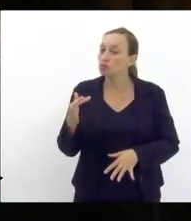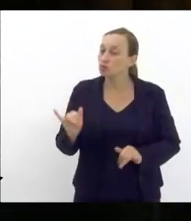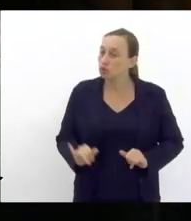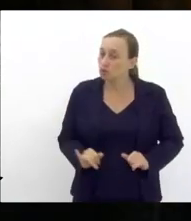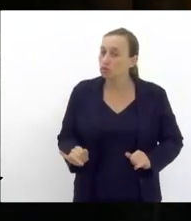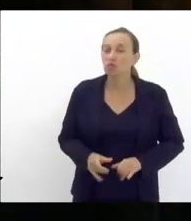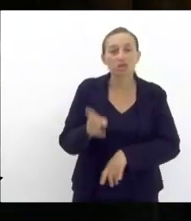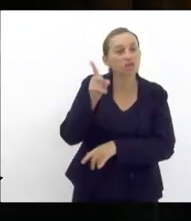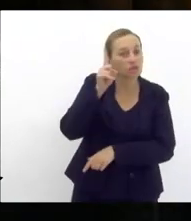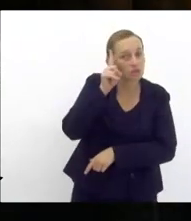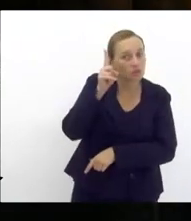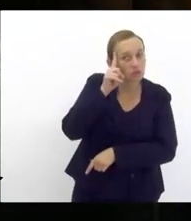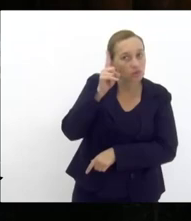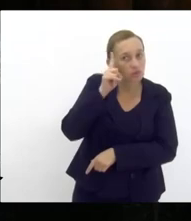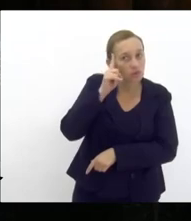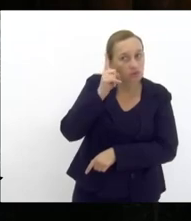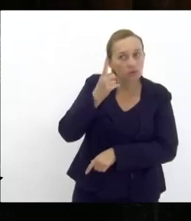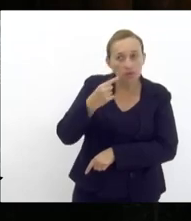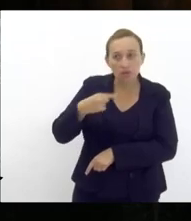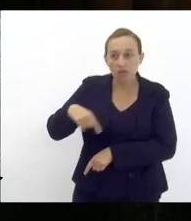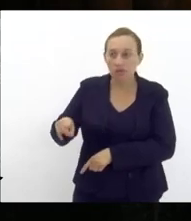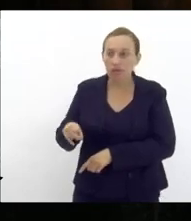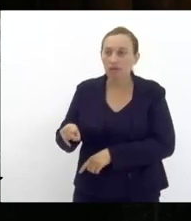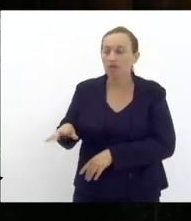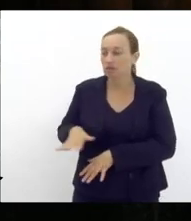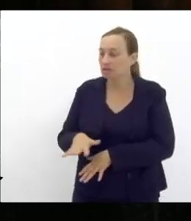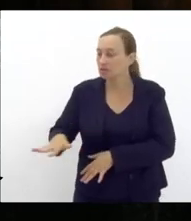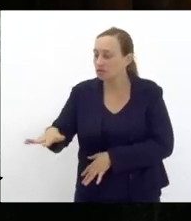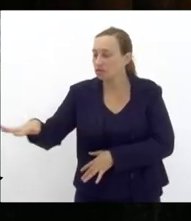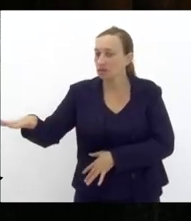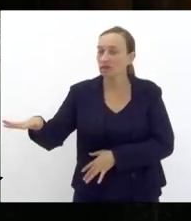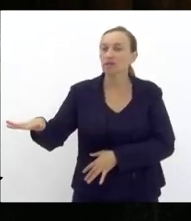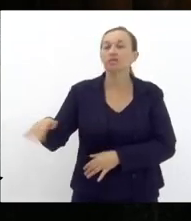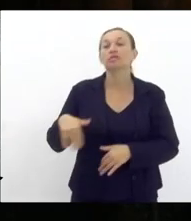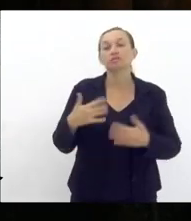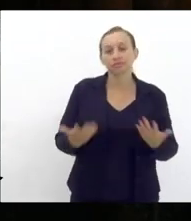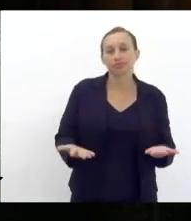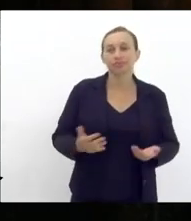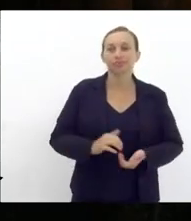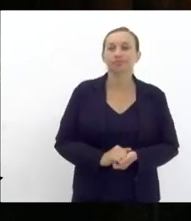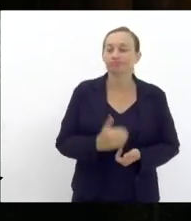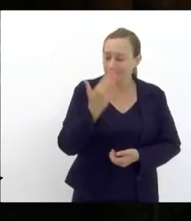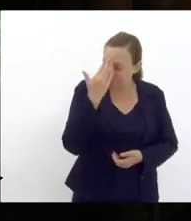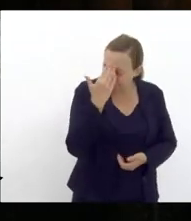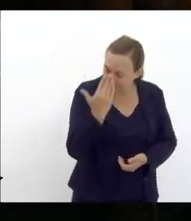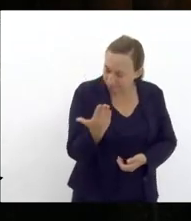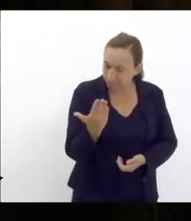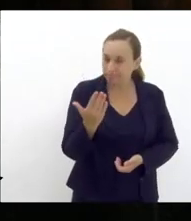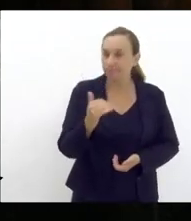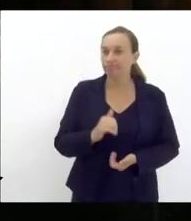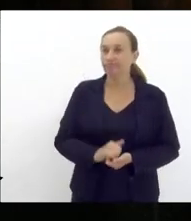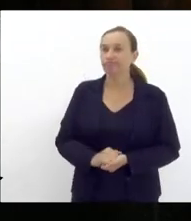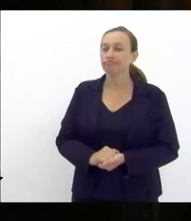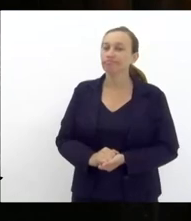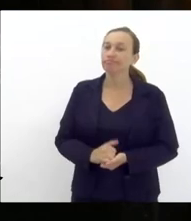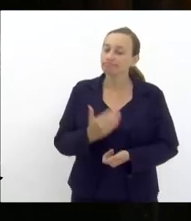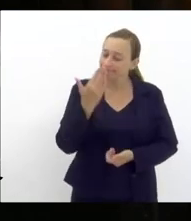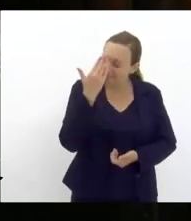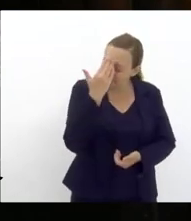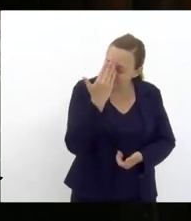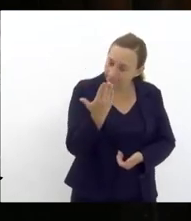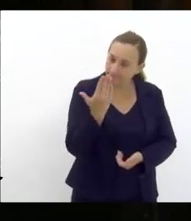cotidianamente levada à população das favelas e periferias então o meu muito obrigada a minha gratidão